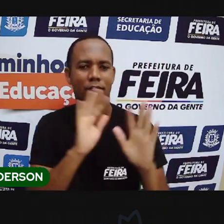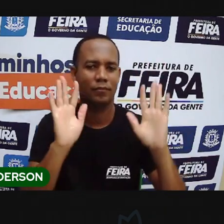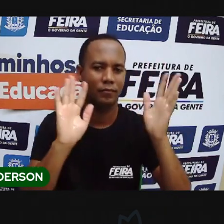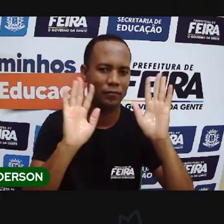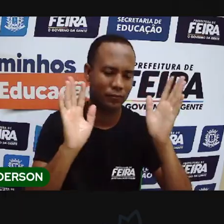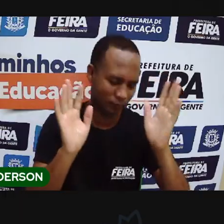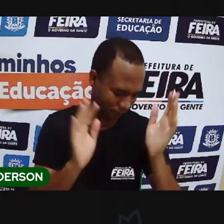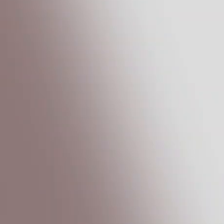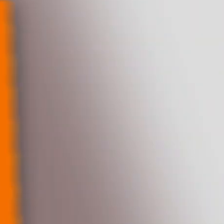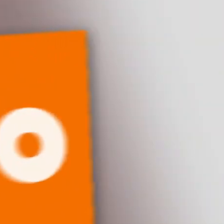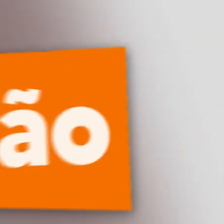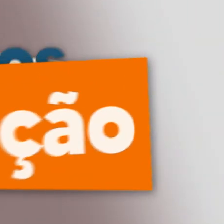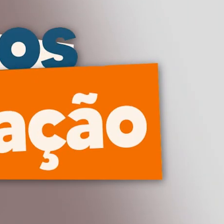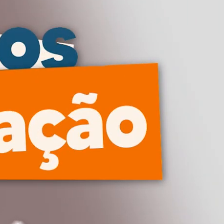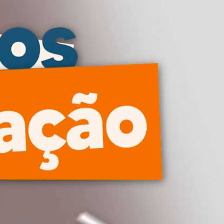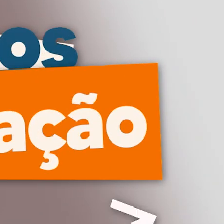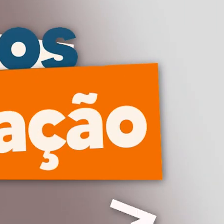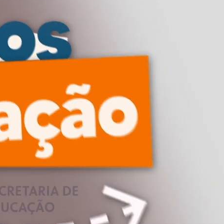tá?